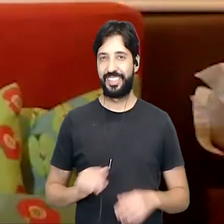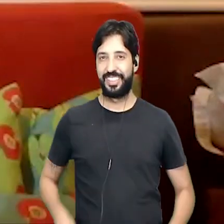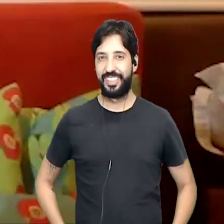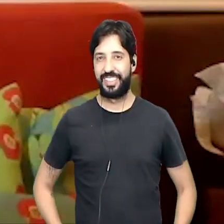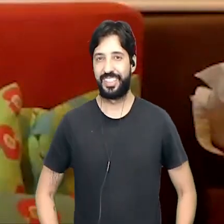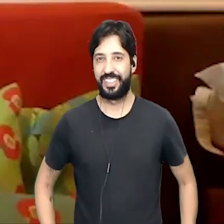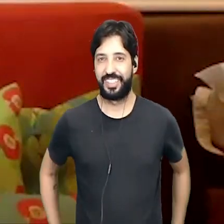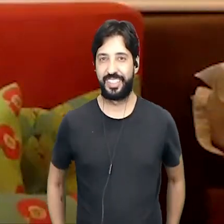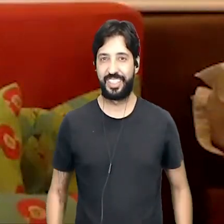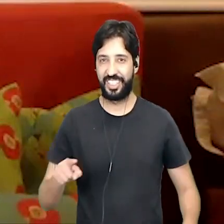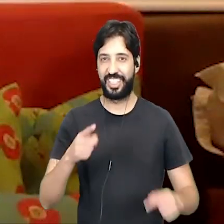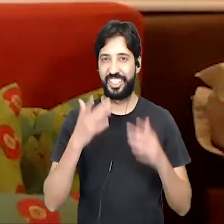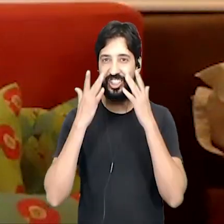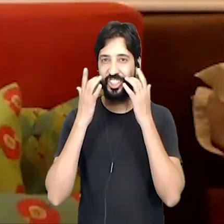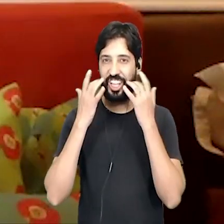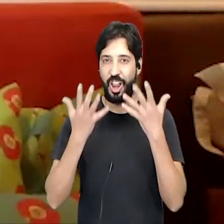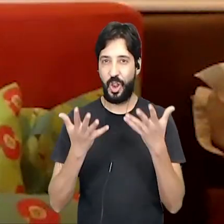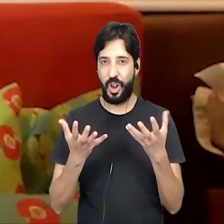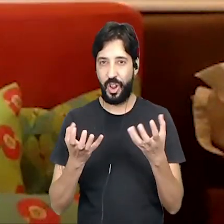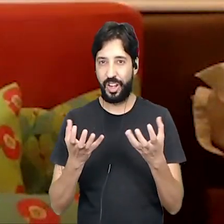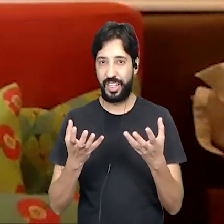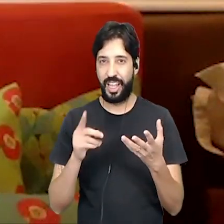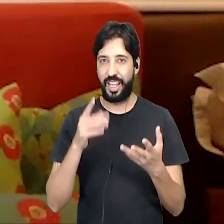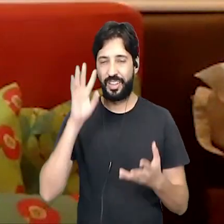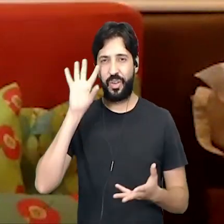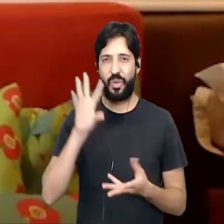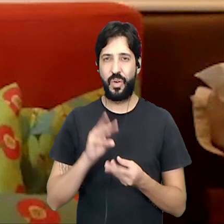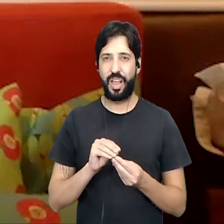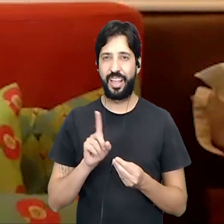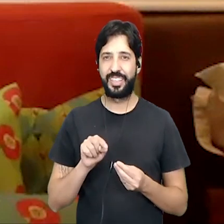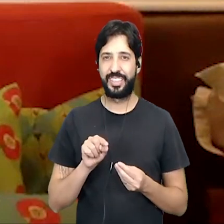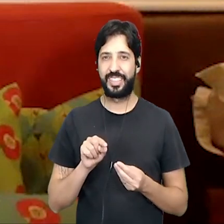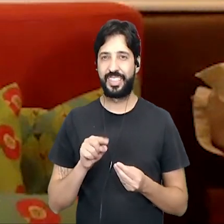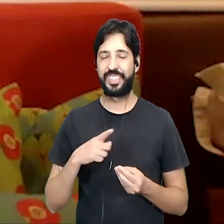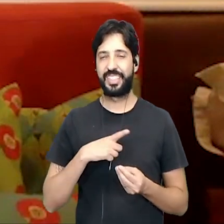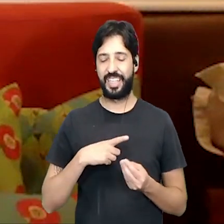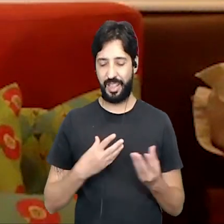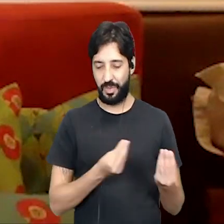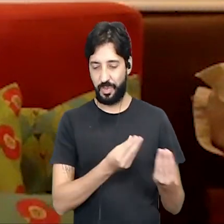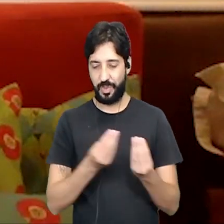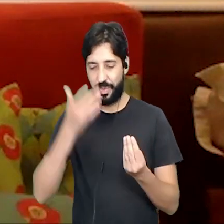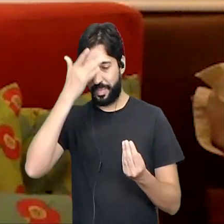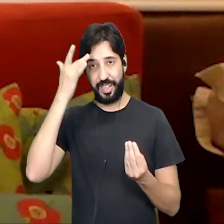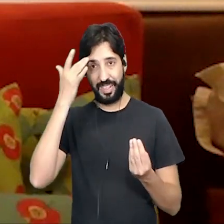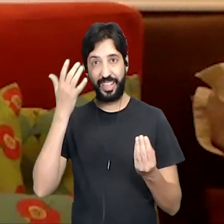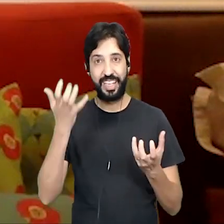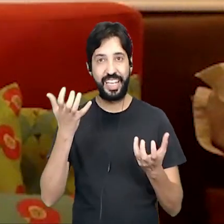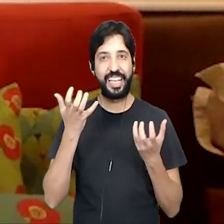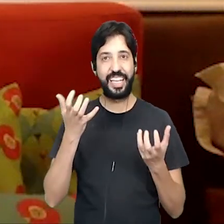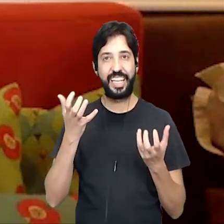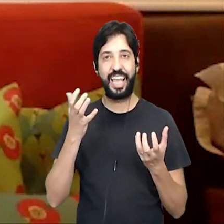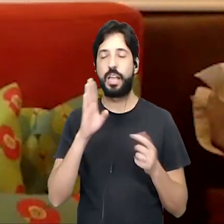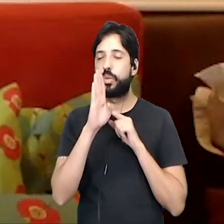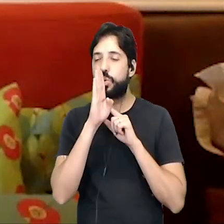Parece que, de certa forma, né, esse teatro lotado, eu acho que tem